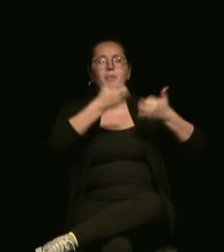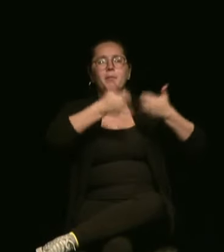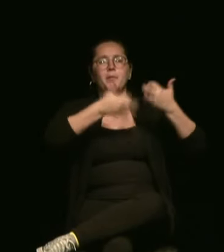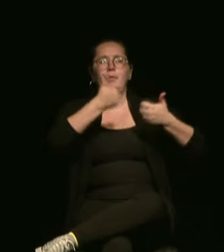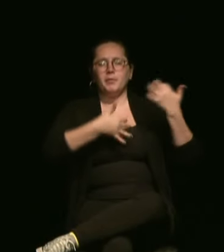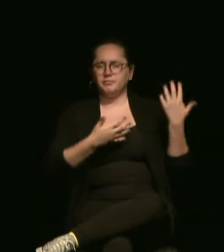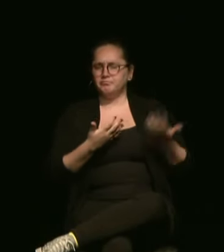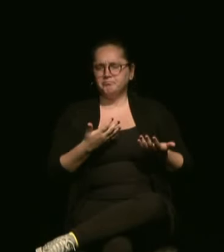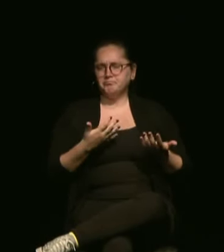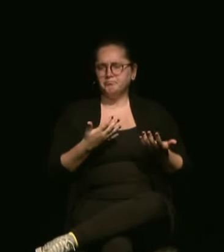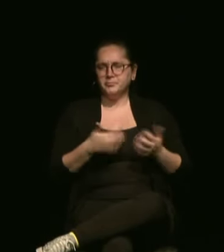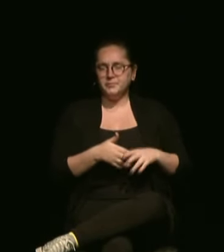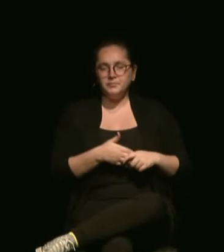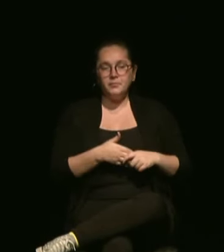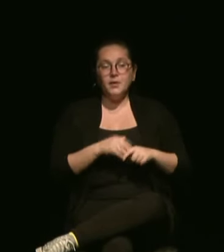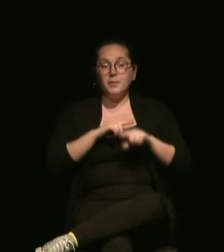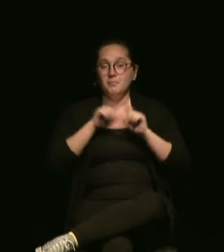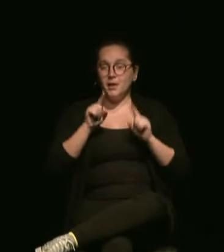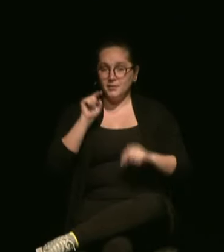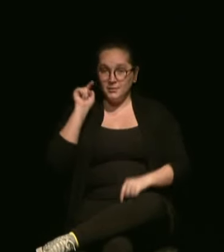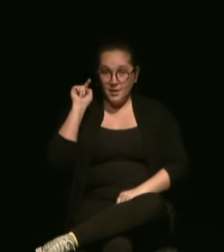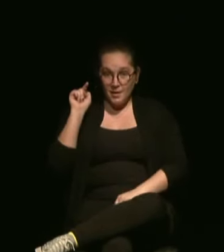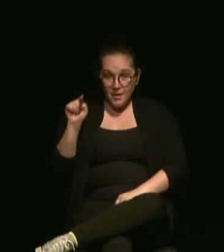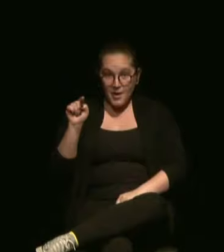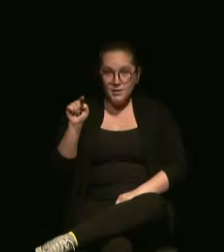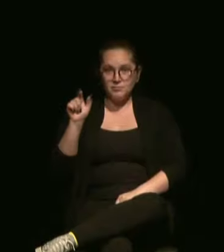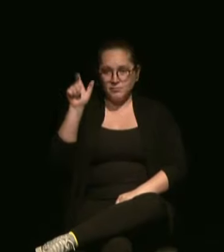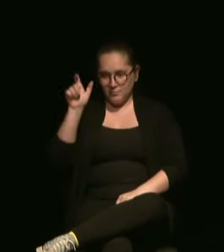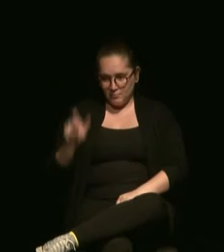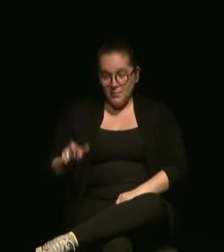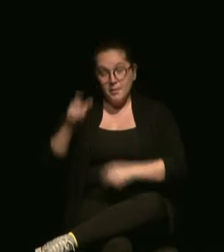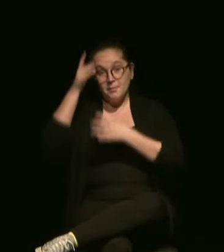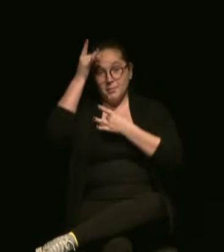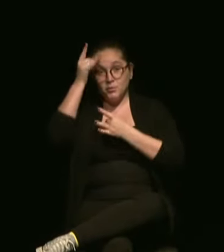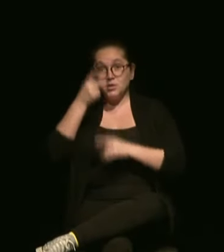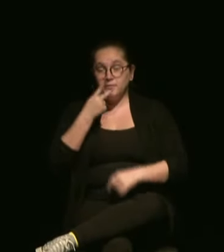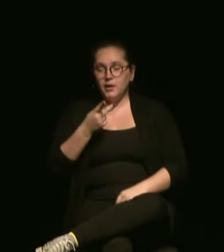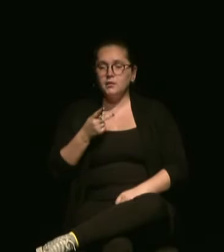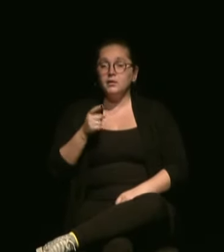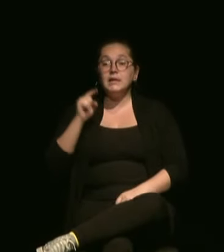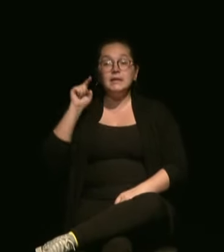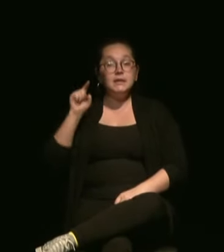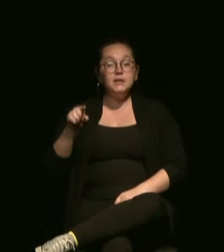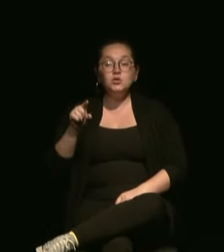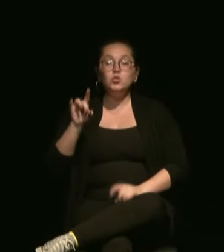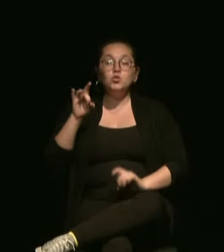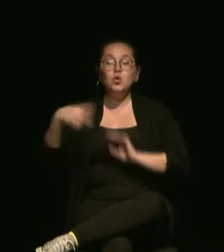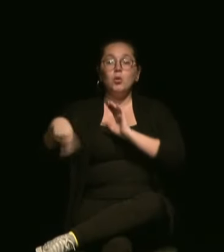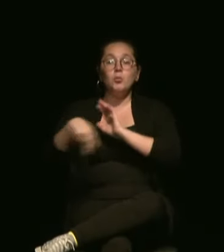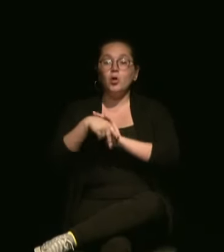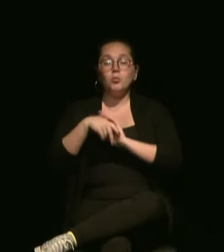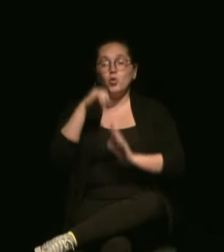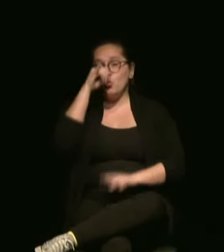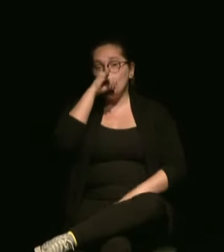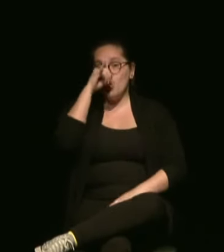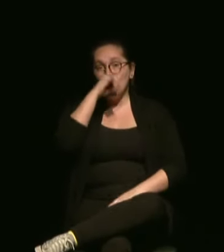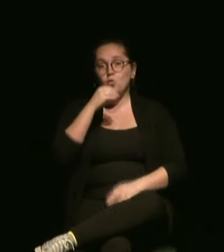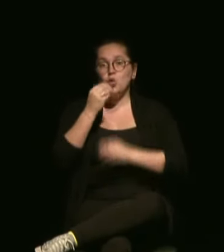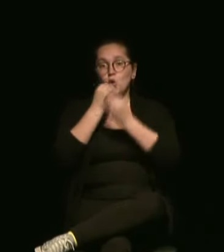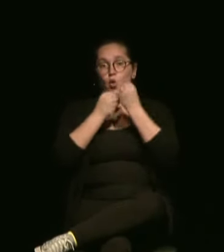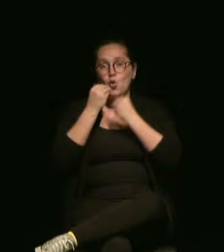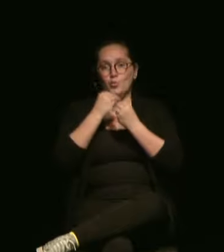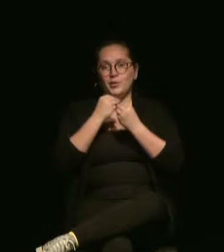aquilo. Quando ele, personagem, diz, isso aqui só porco come, seria